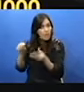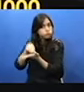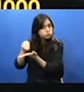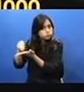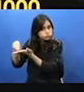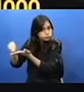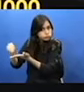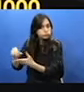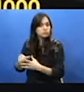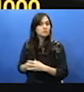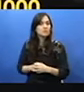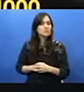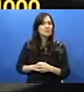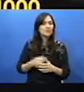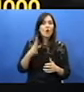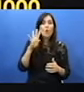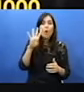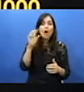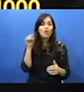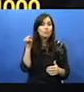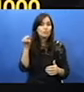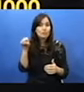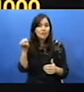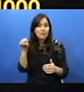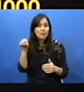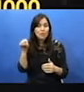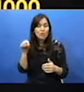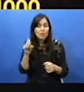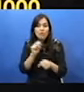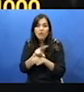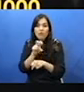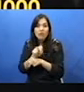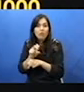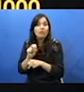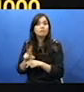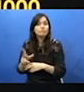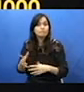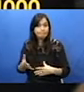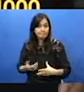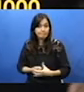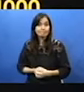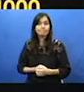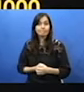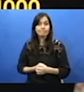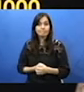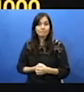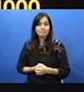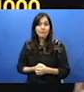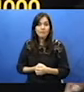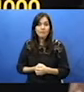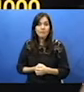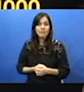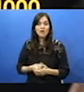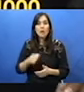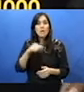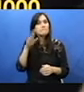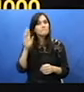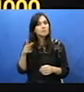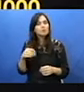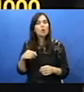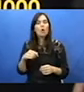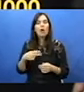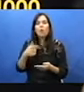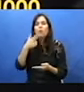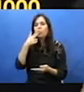encontra-se 4.000 substâncias tóxicas. 4.000 substâncias tóxicas. Mesmo que o cigarro,